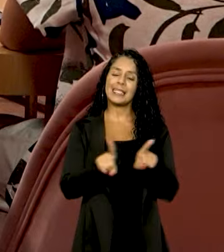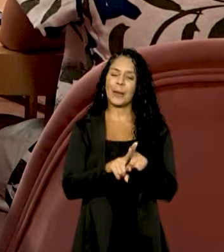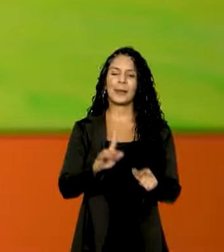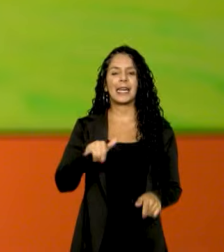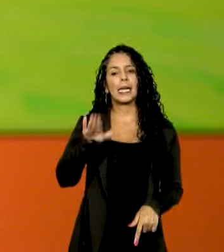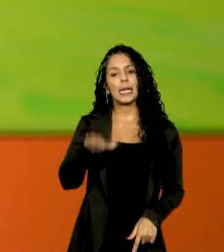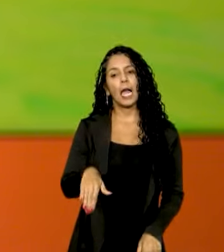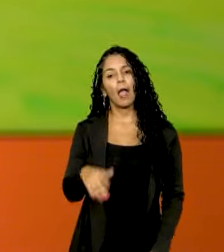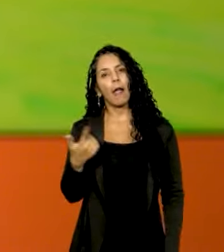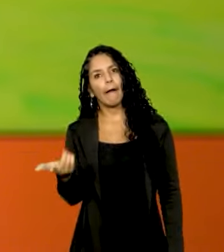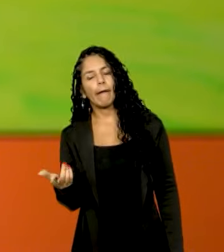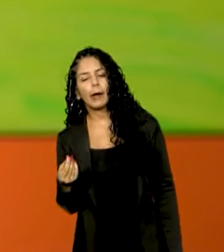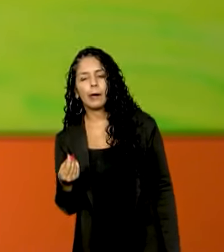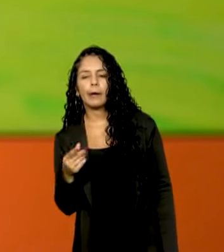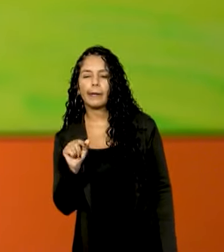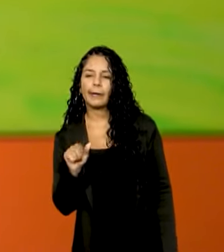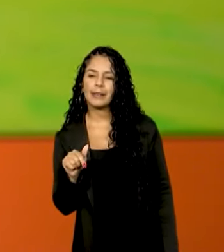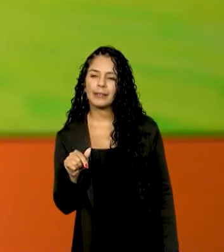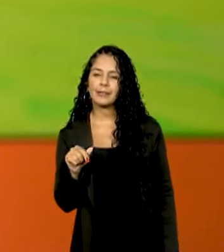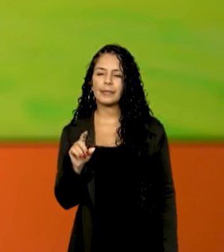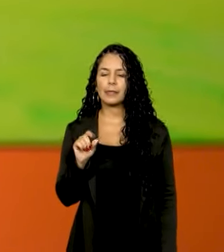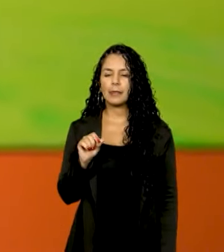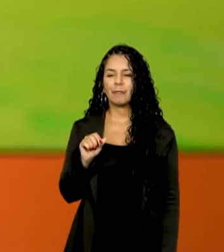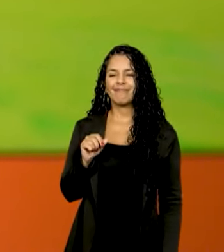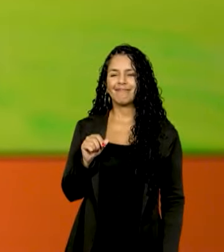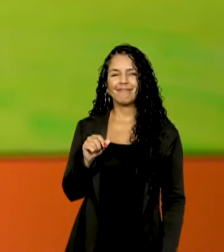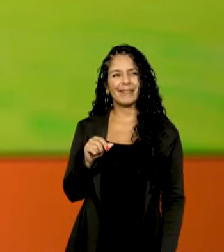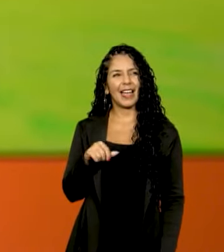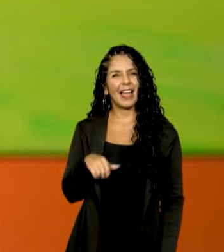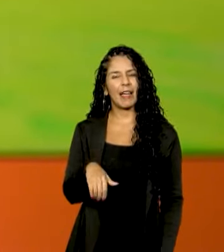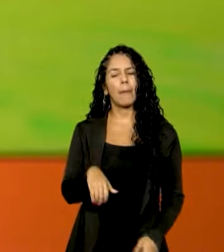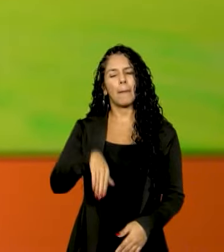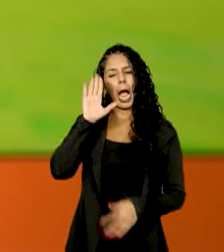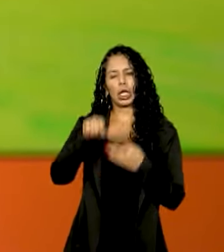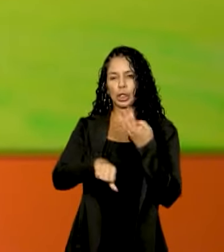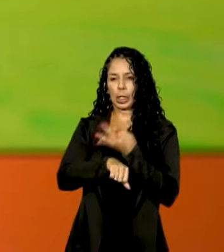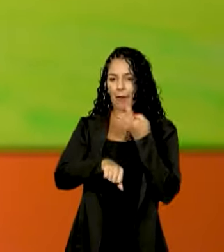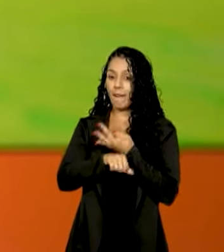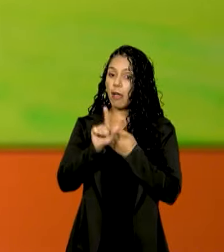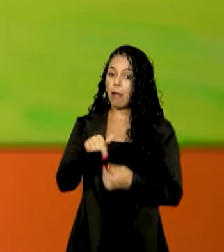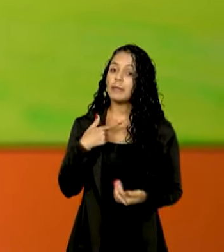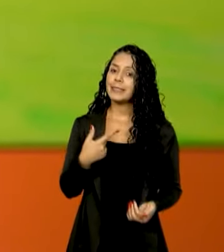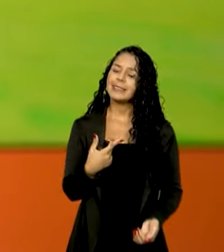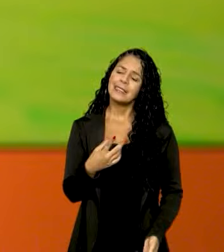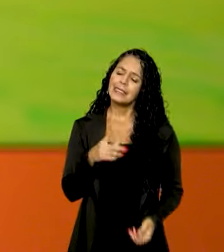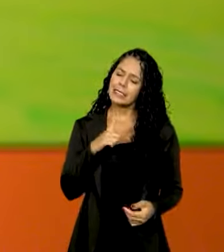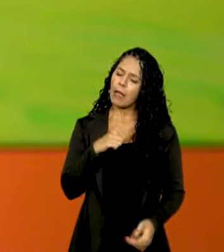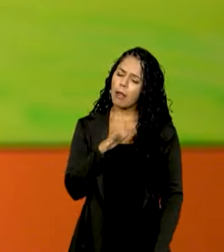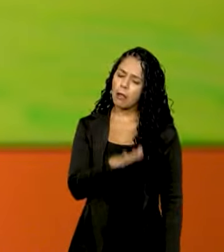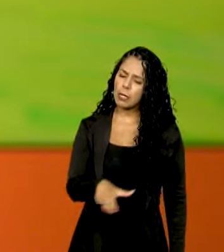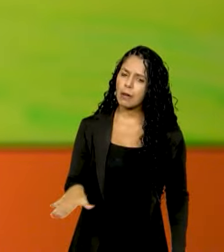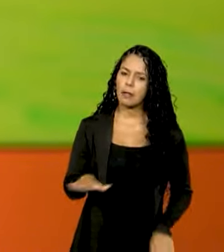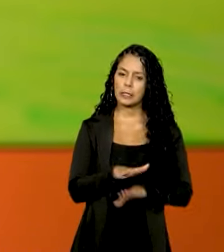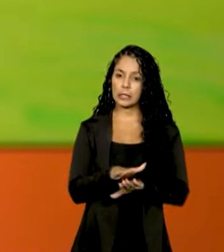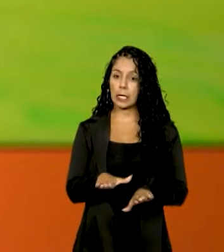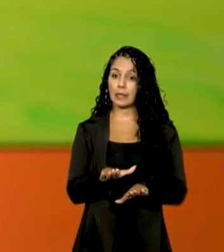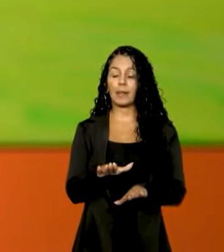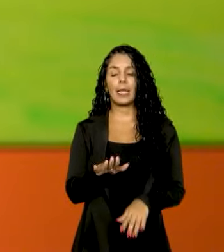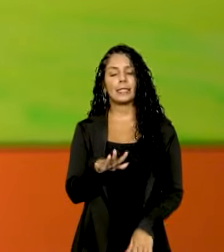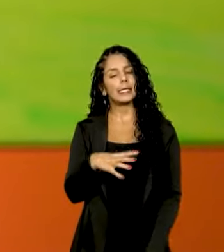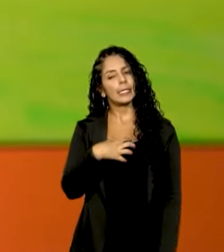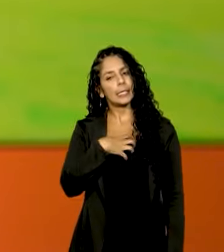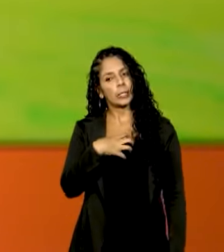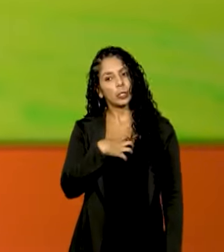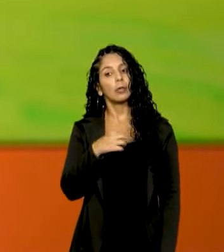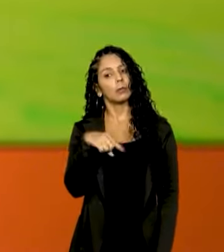é que era a mais tal. Então, lidar com a criança assim, sentir que agora ela precisa,